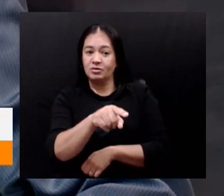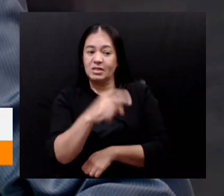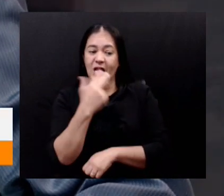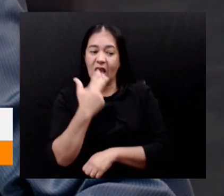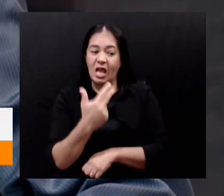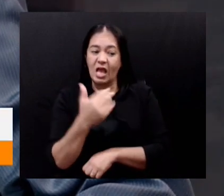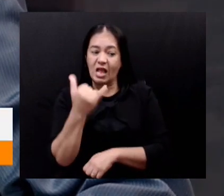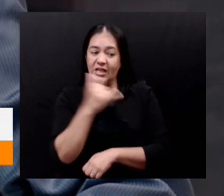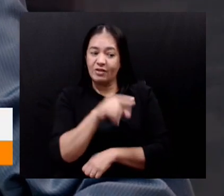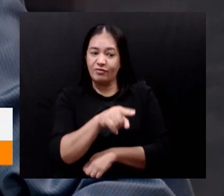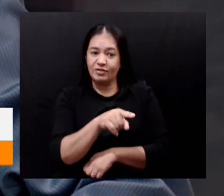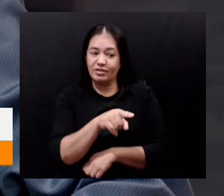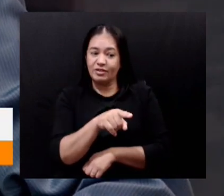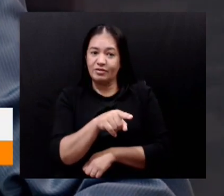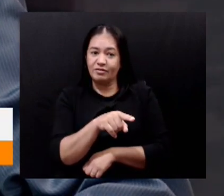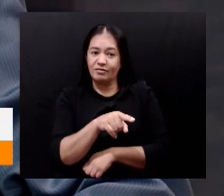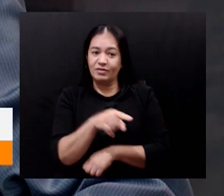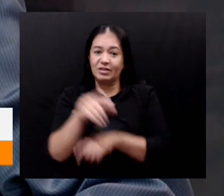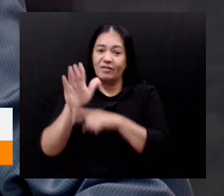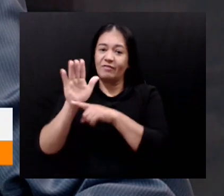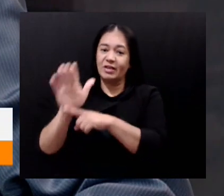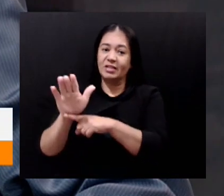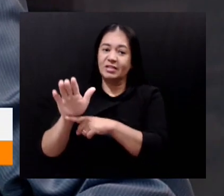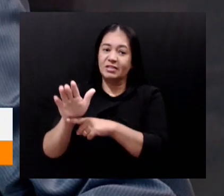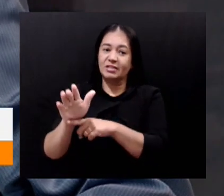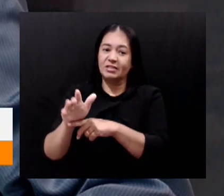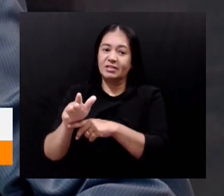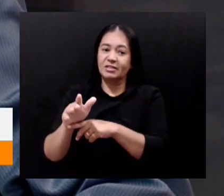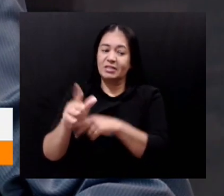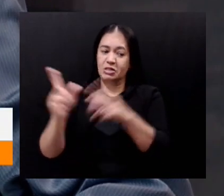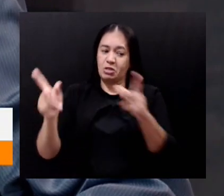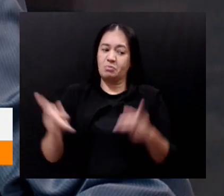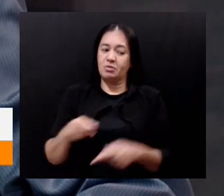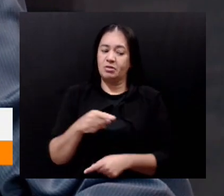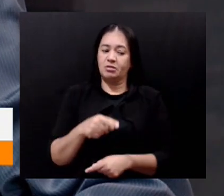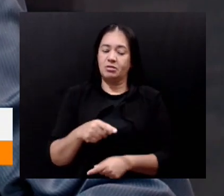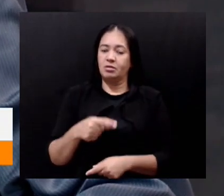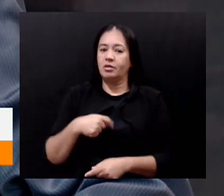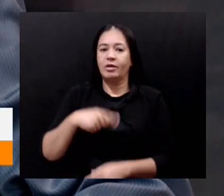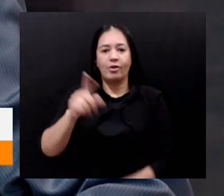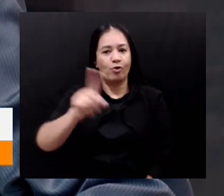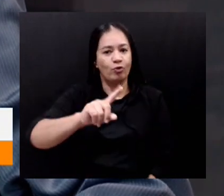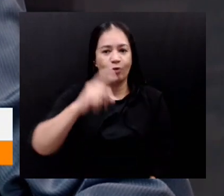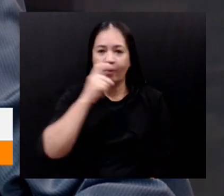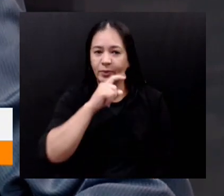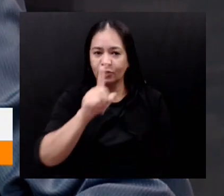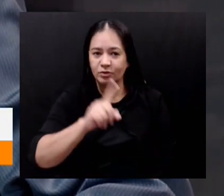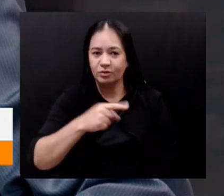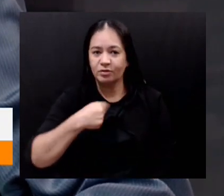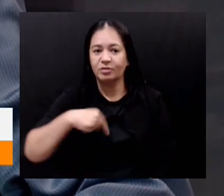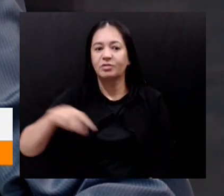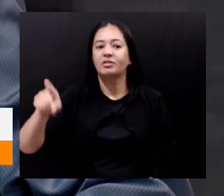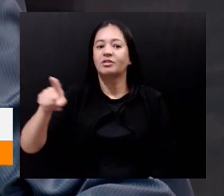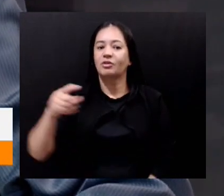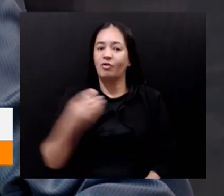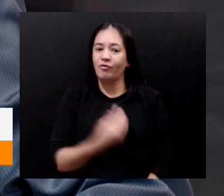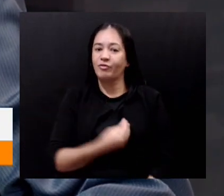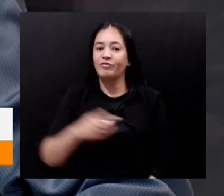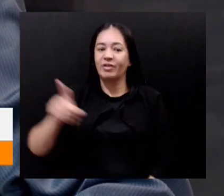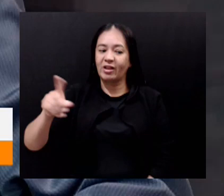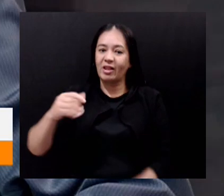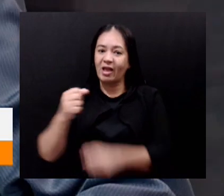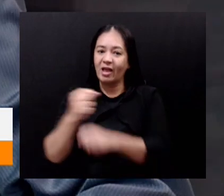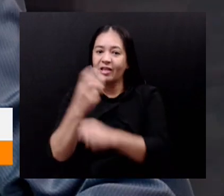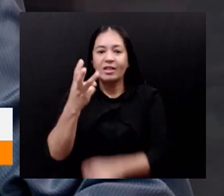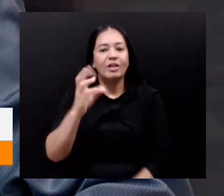ser ajudante de pizzaiolo. Ah, Ricardo, você exagera. Eu não exagero, eu passei lá boa parte da minha vida, mais de 30 anos, eu conheço o mercado,